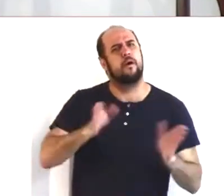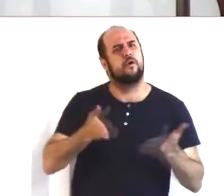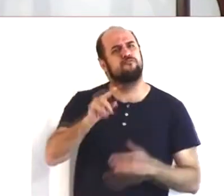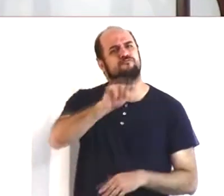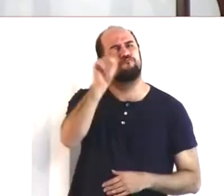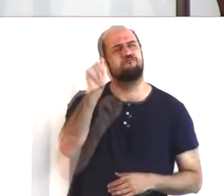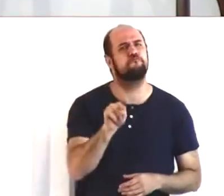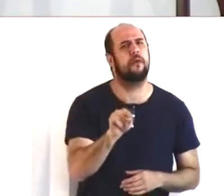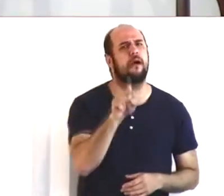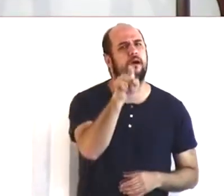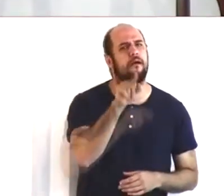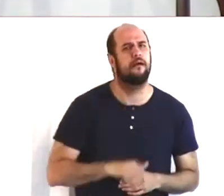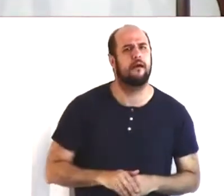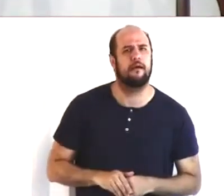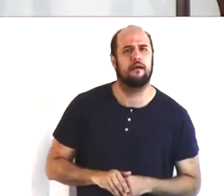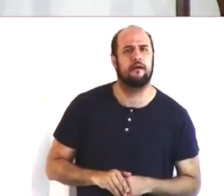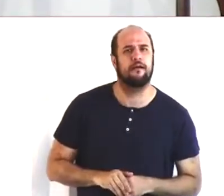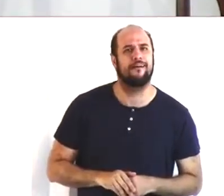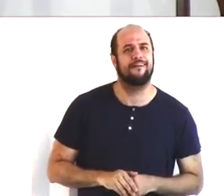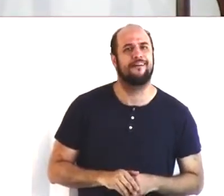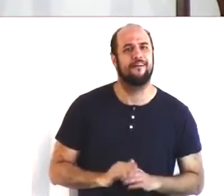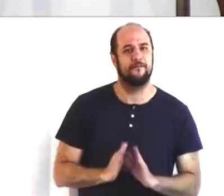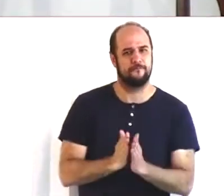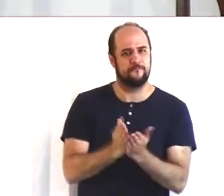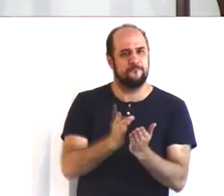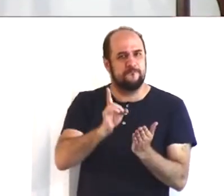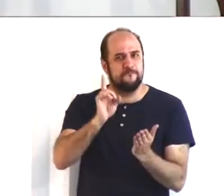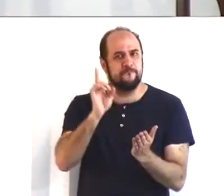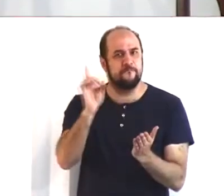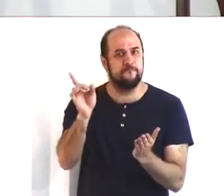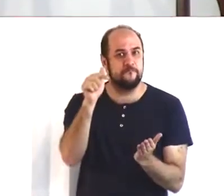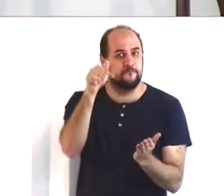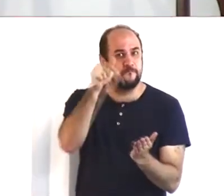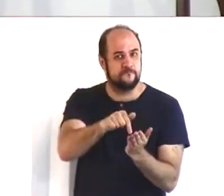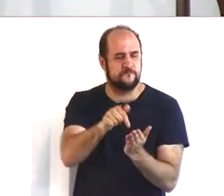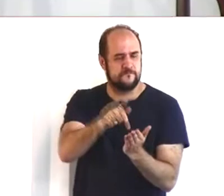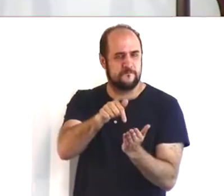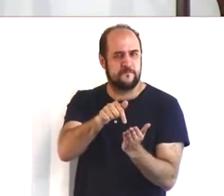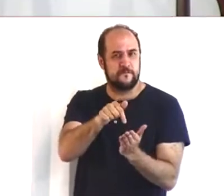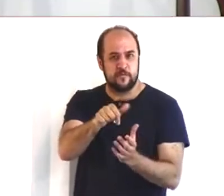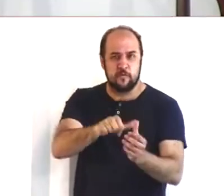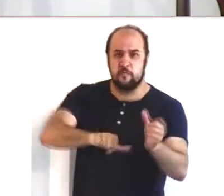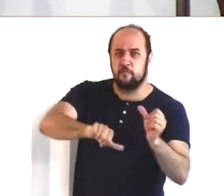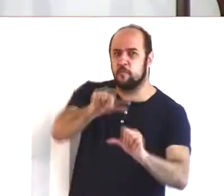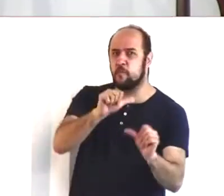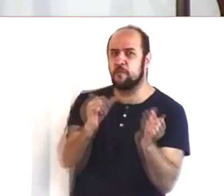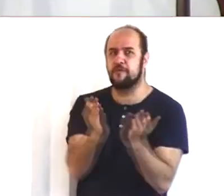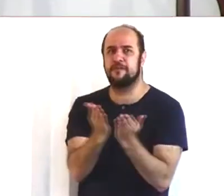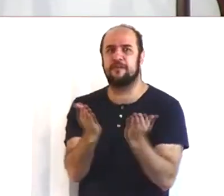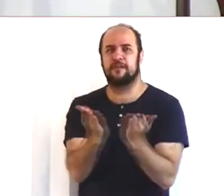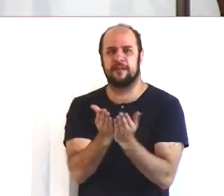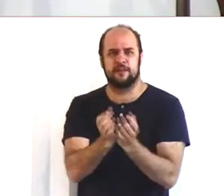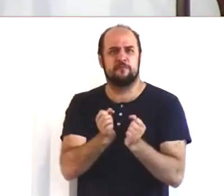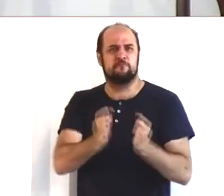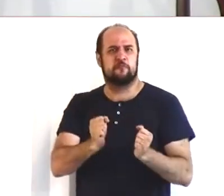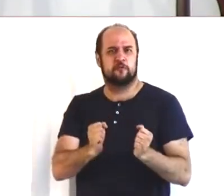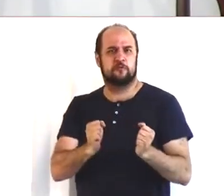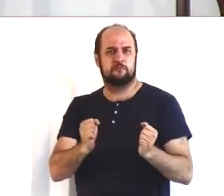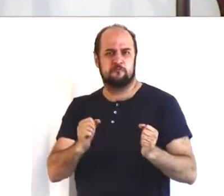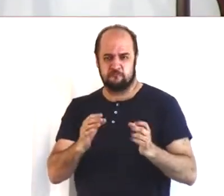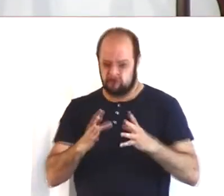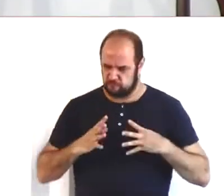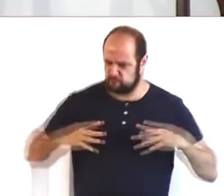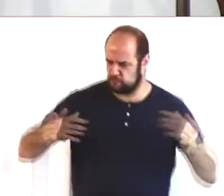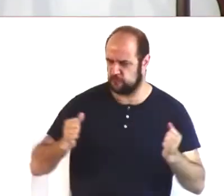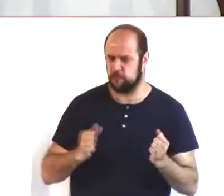nossa meditação, é se a Bíblia tem transformado os cristãos para que eles sejam vanguarda de